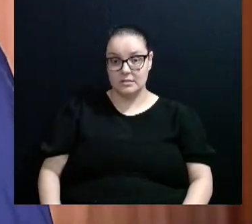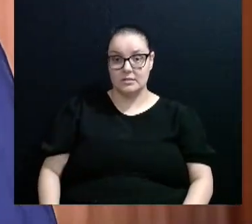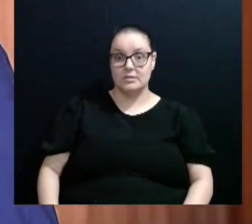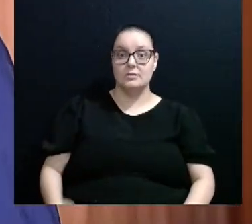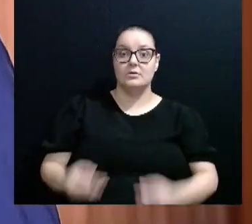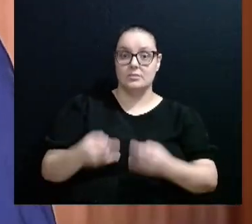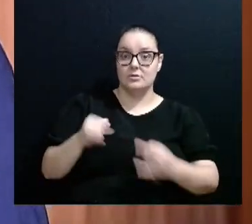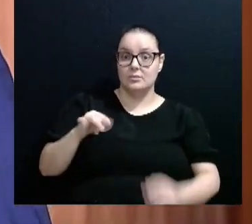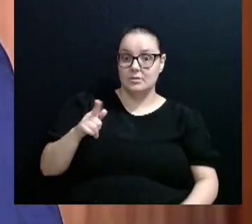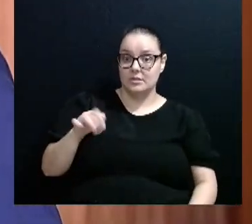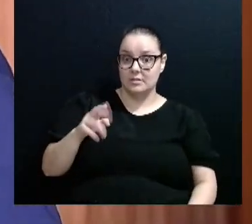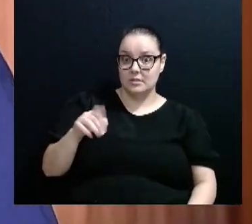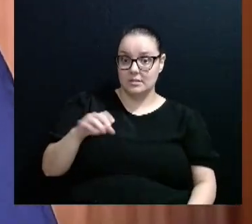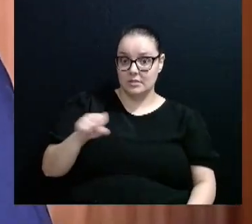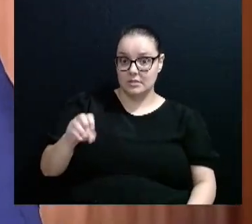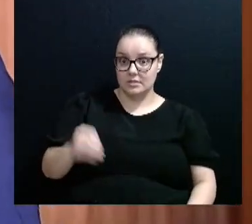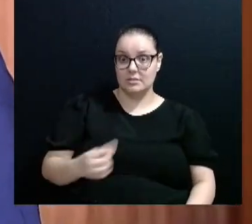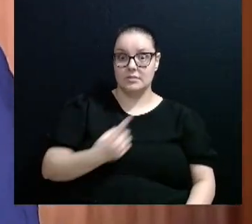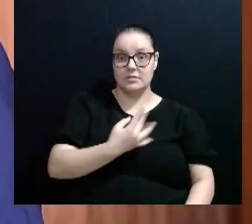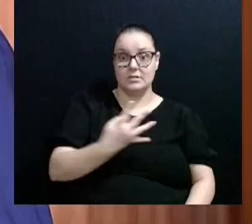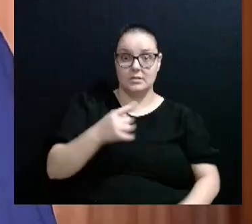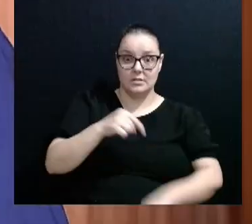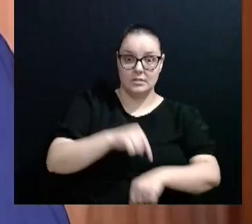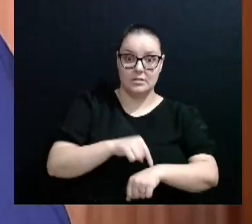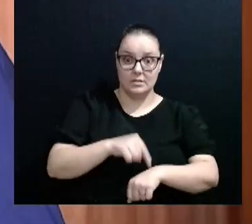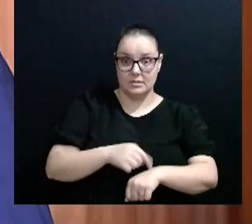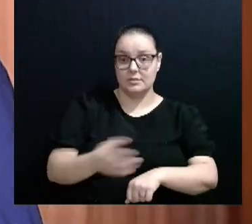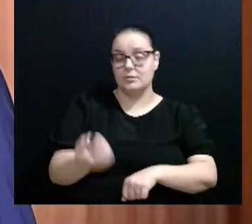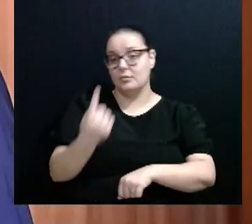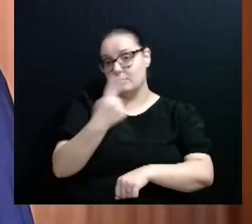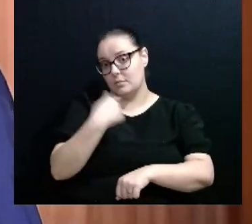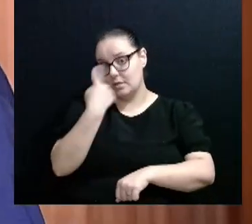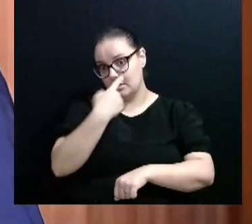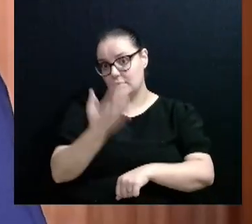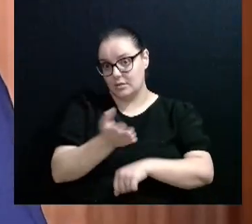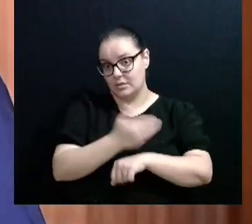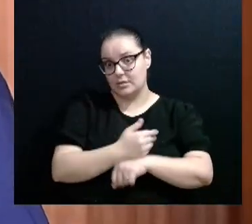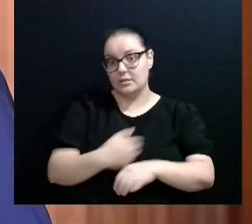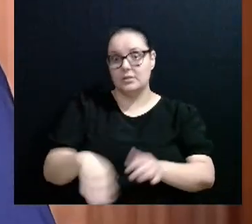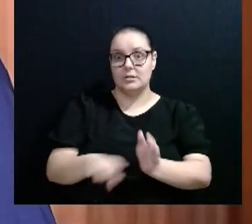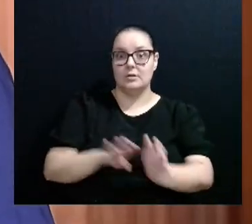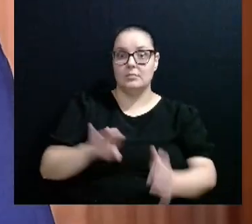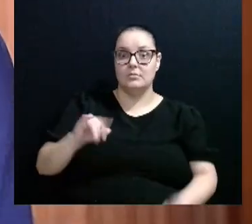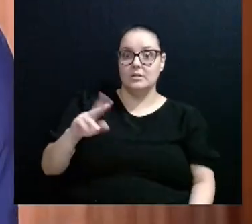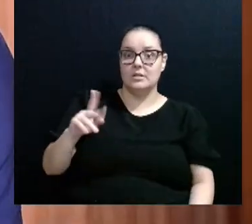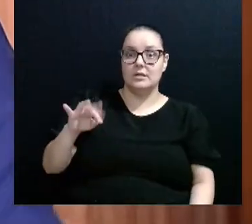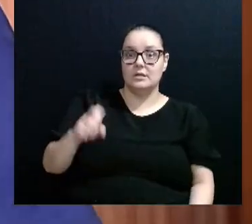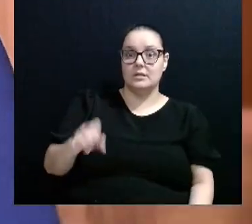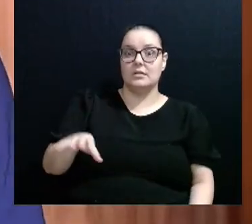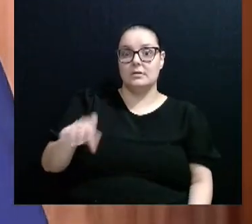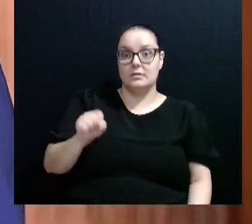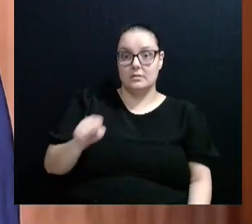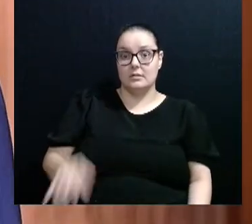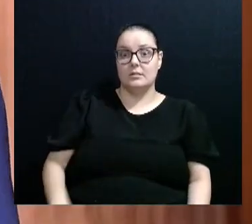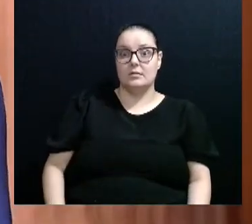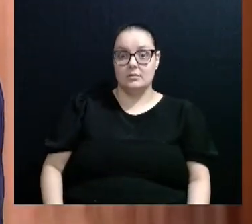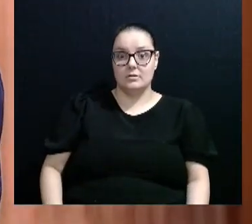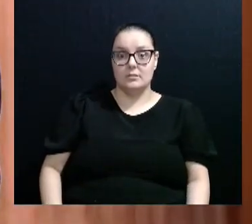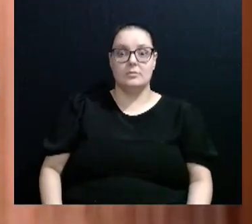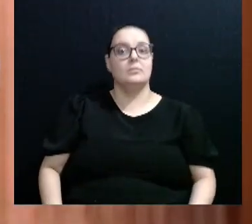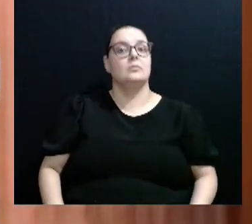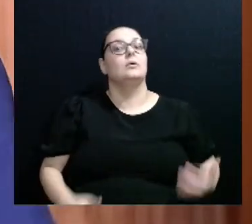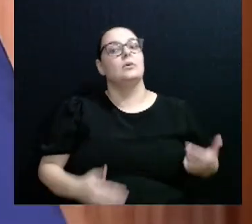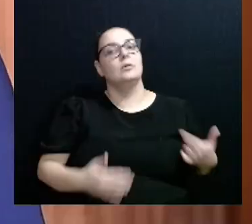a partir das 14 horas, 1 hora antes, então é só chegar na bilheteria, retirar os ingressos. Ao longo do mês a gente tem